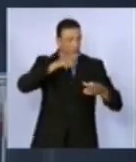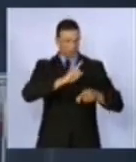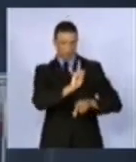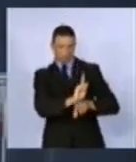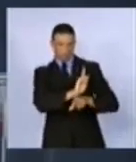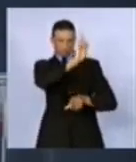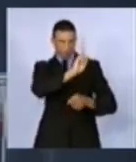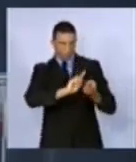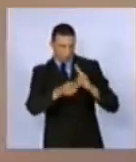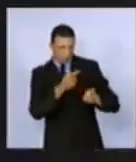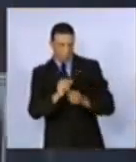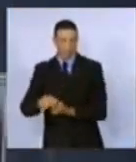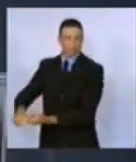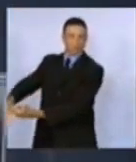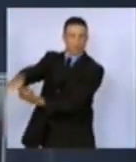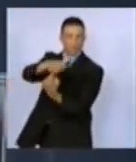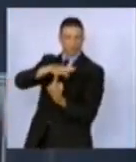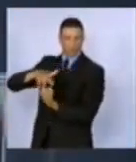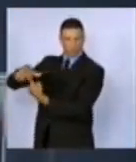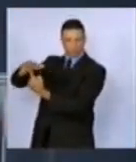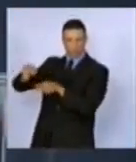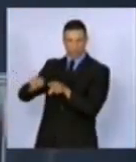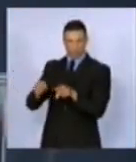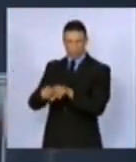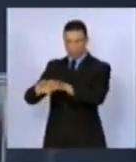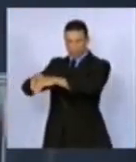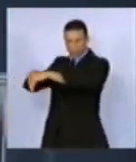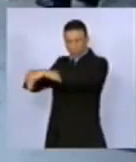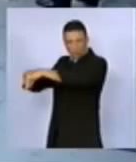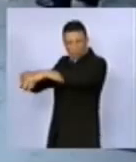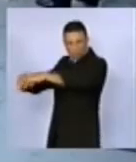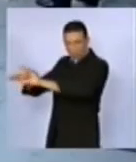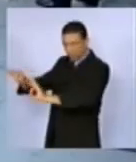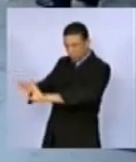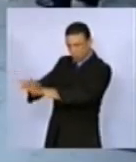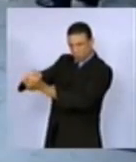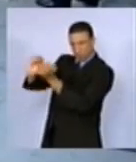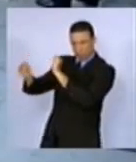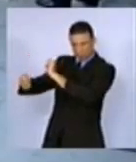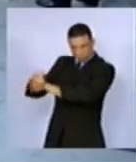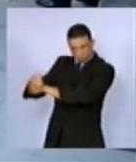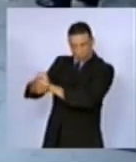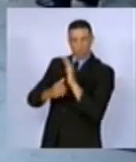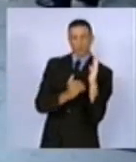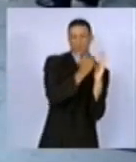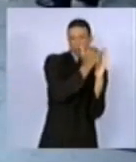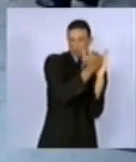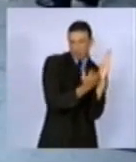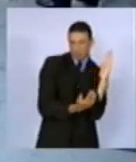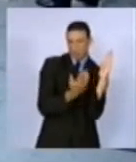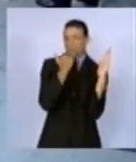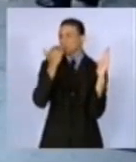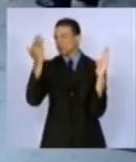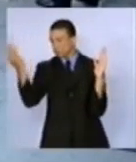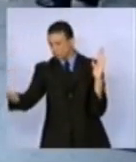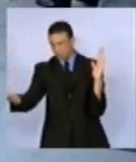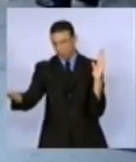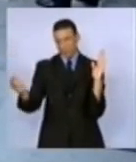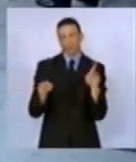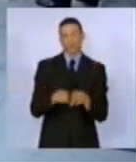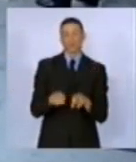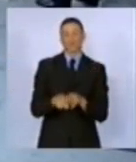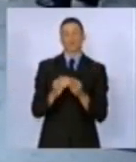dos recursos naturais disciplin o uso do solo no estado né definir parâmetros para novos licenciamentos então foi